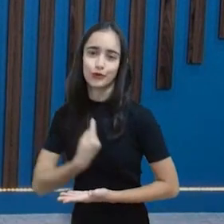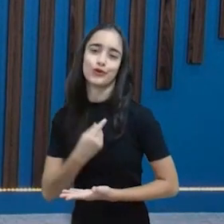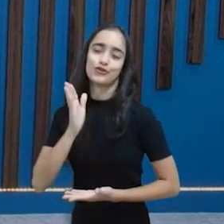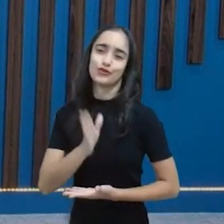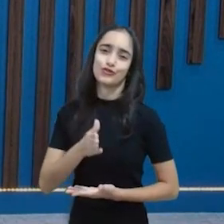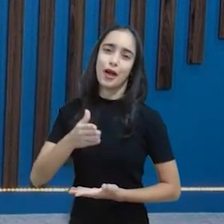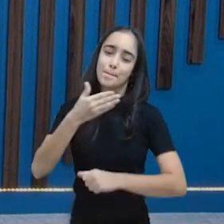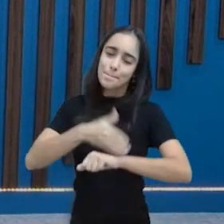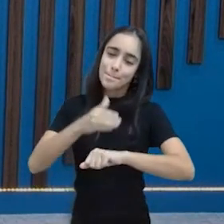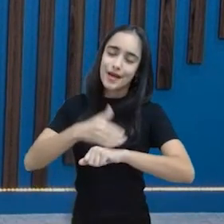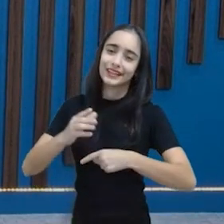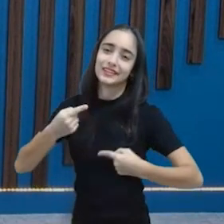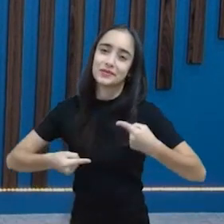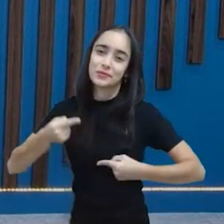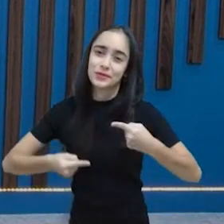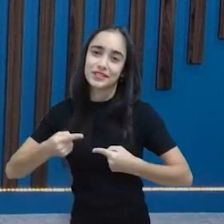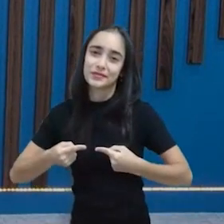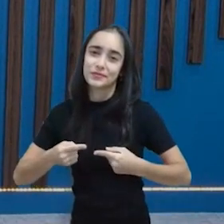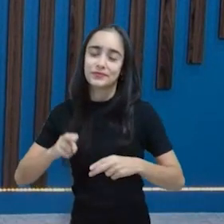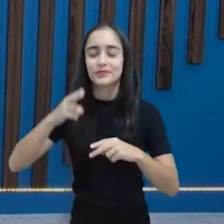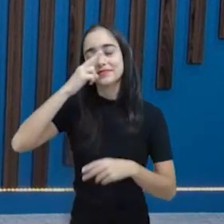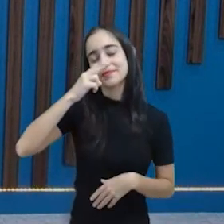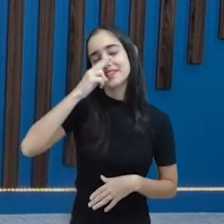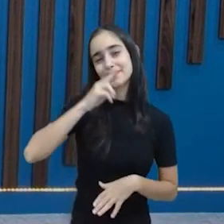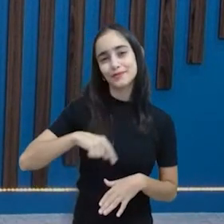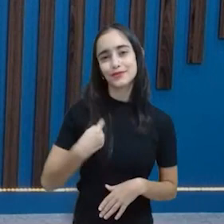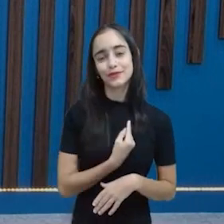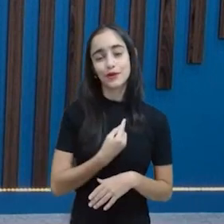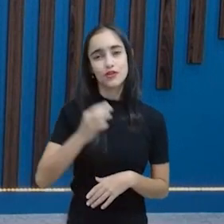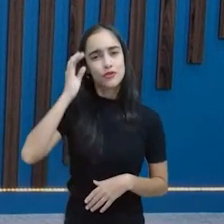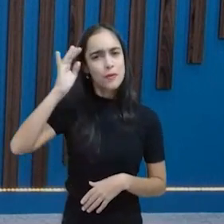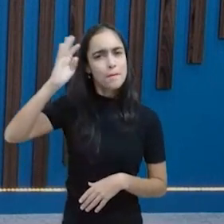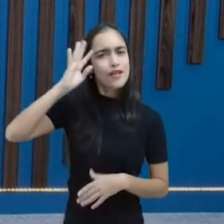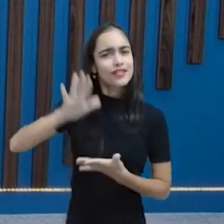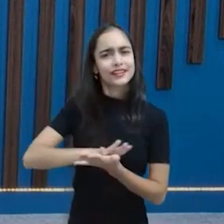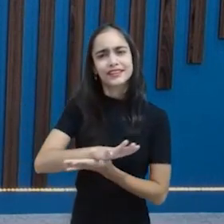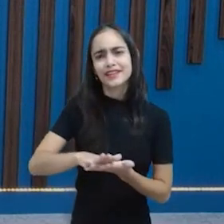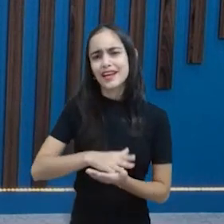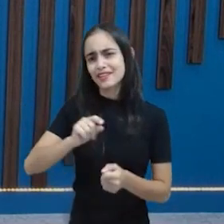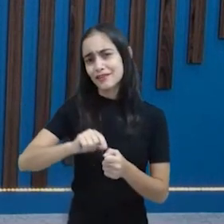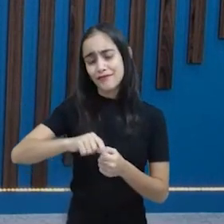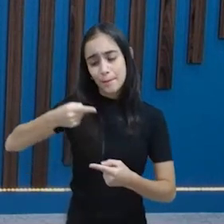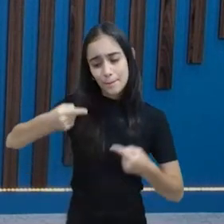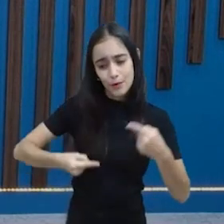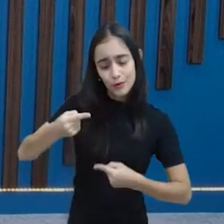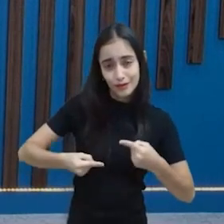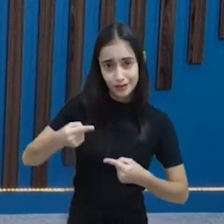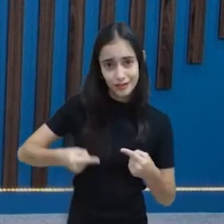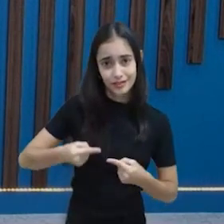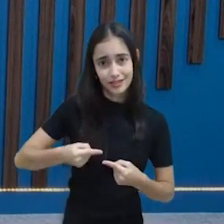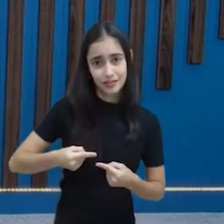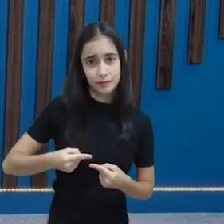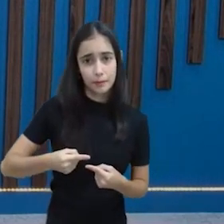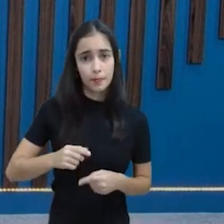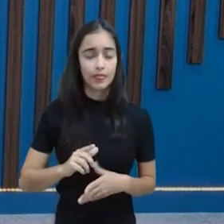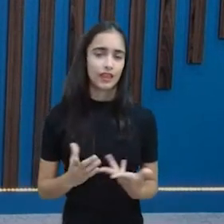né? Então, mesmo que a gente não imagine que a gente está ali fazendo política, porque a gente só visa aquela política institucionalizada,